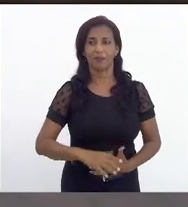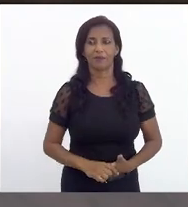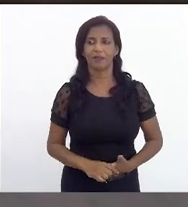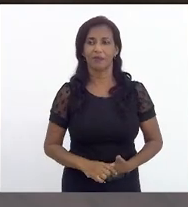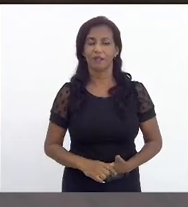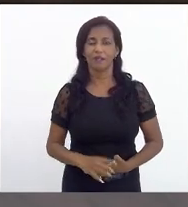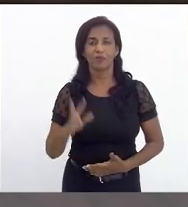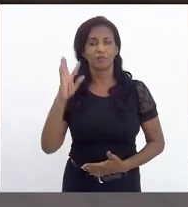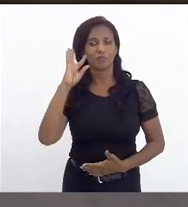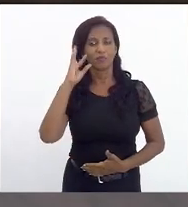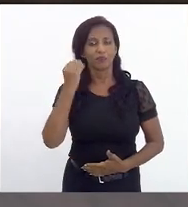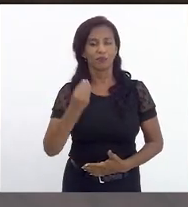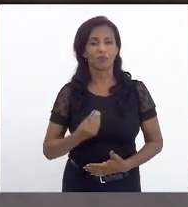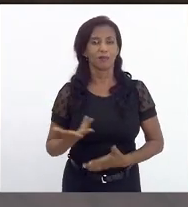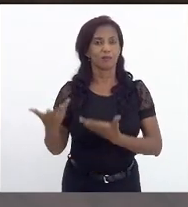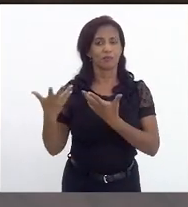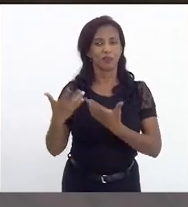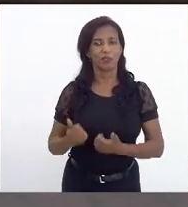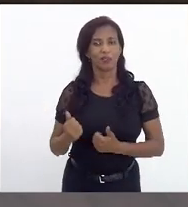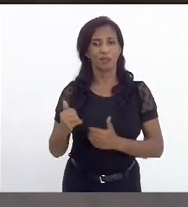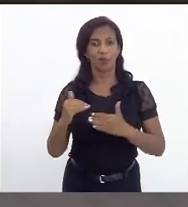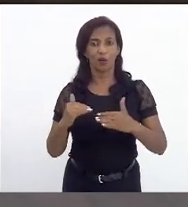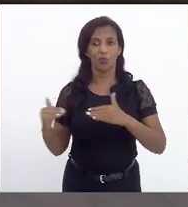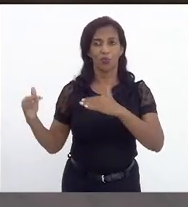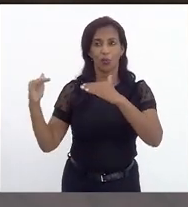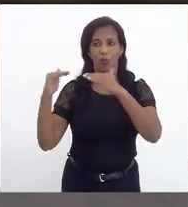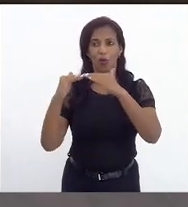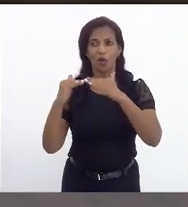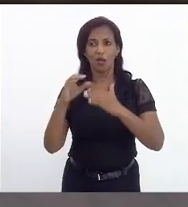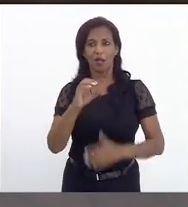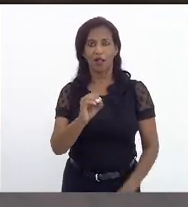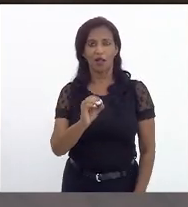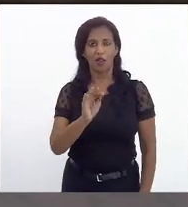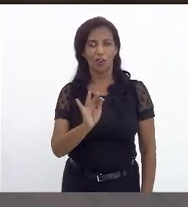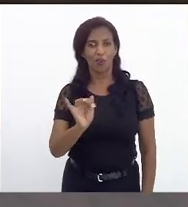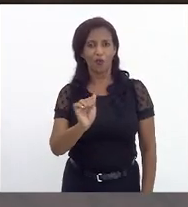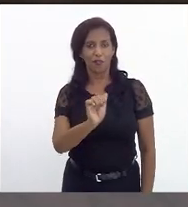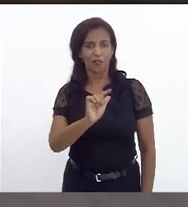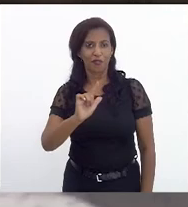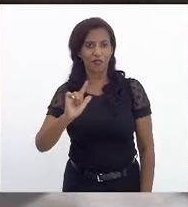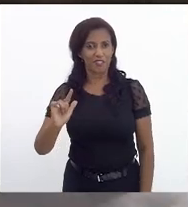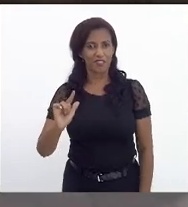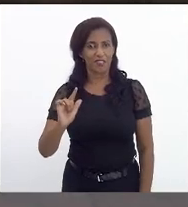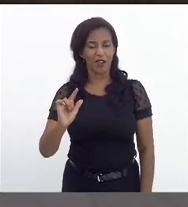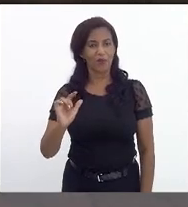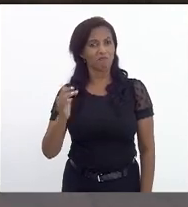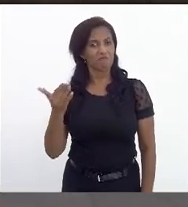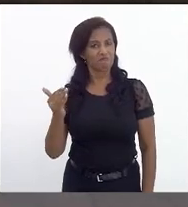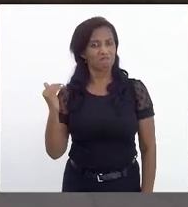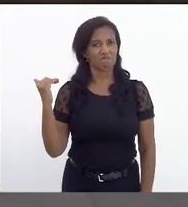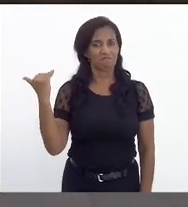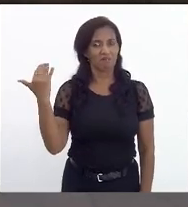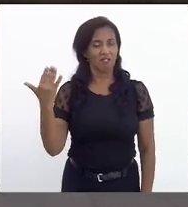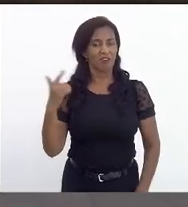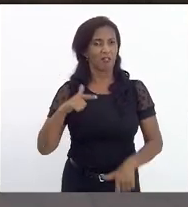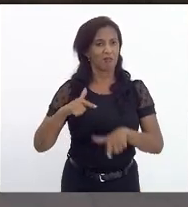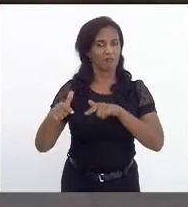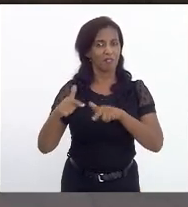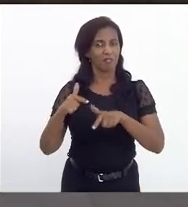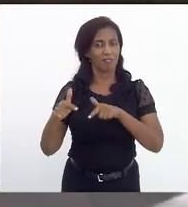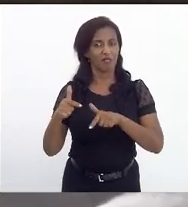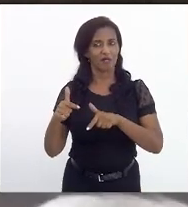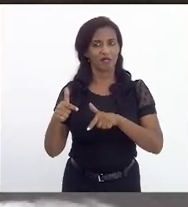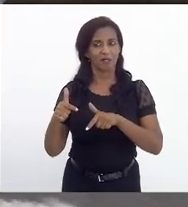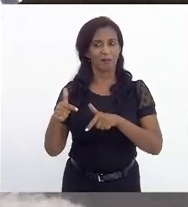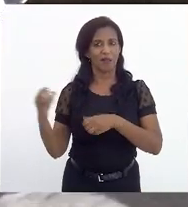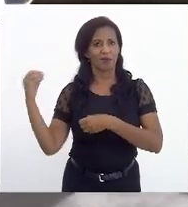Eles resolveram me admitir no grau de oficial do quadro suplementar da mesma ordem por meus serviços prestados à